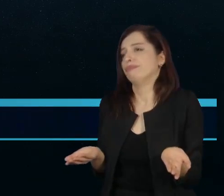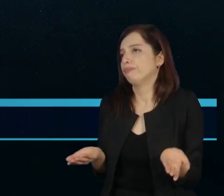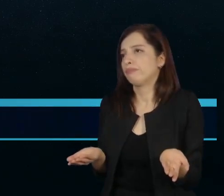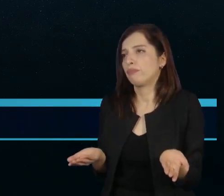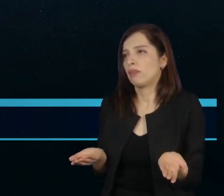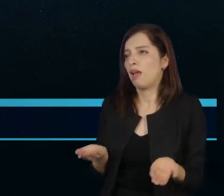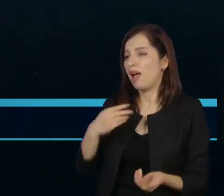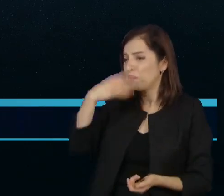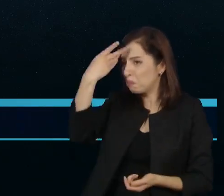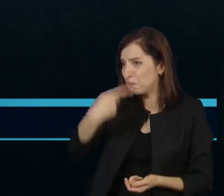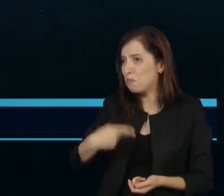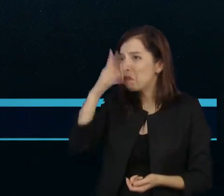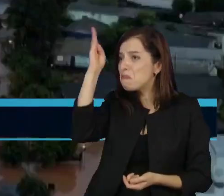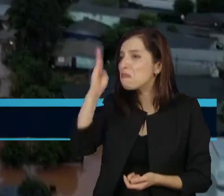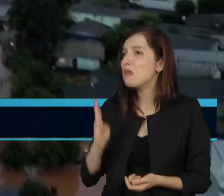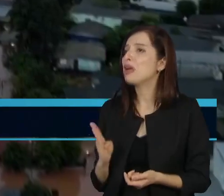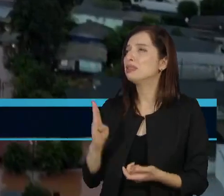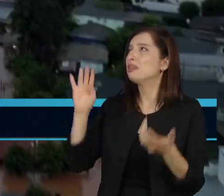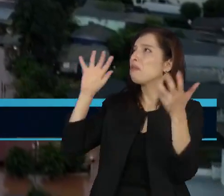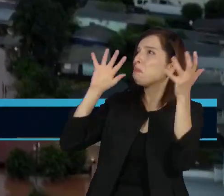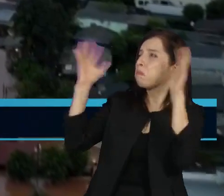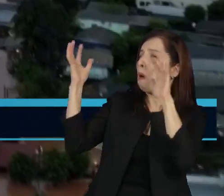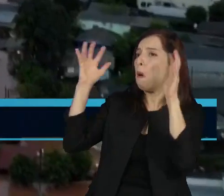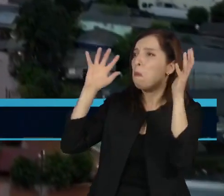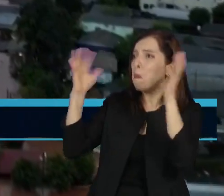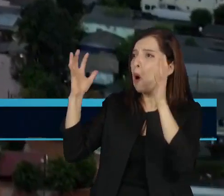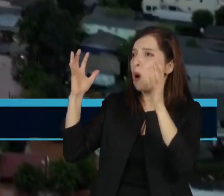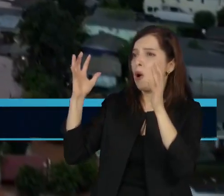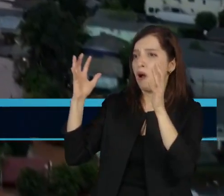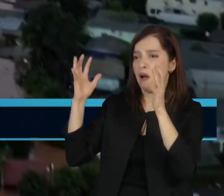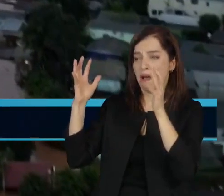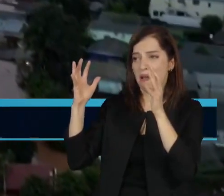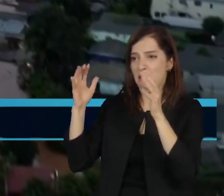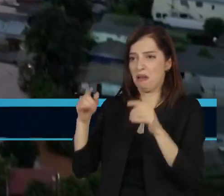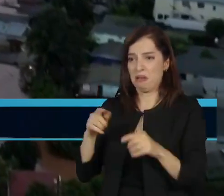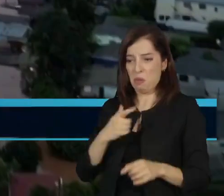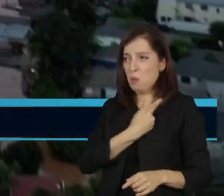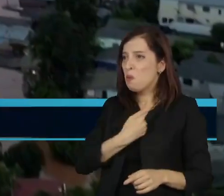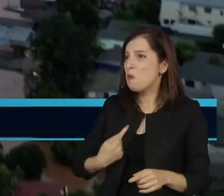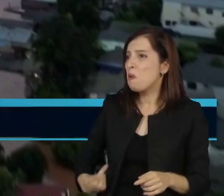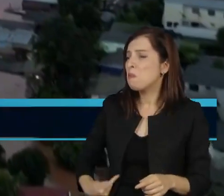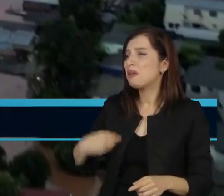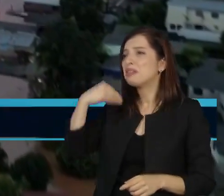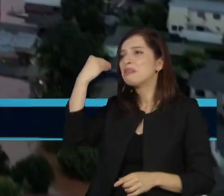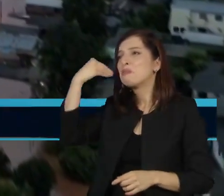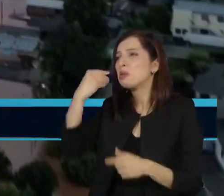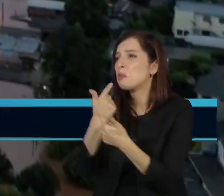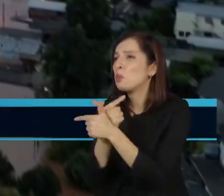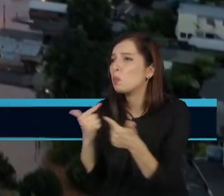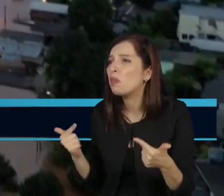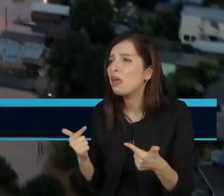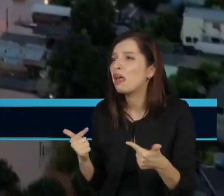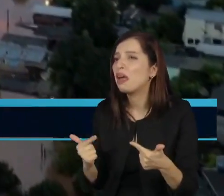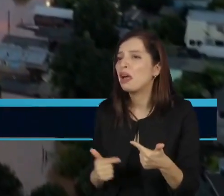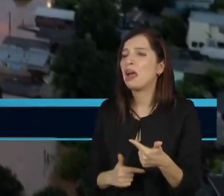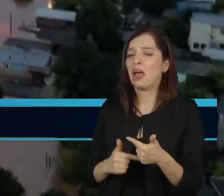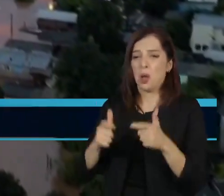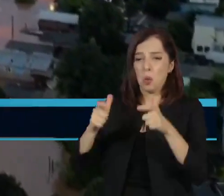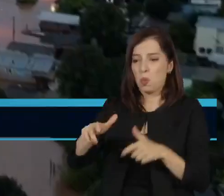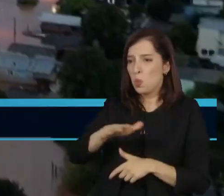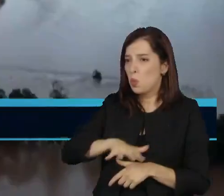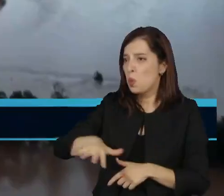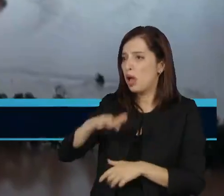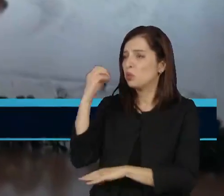assistindo isso. Tem mudança do clima, governantes despreparados para isso. O setor empresarial também, na minha opinião, resiste